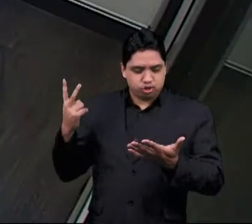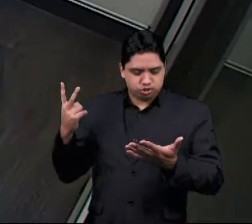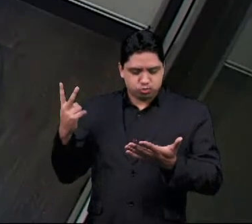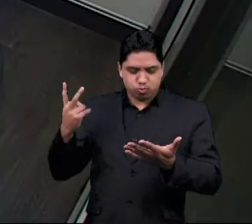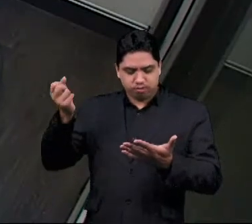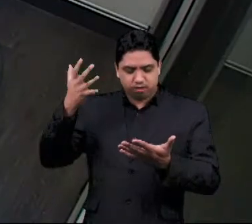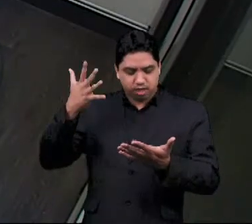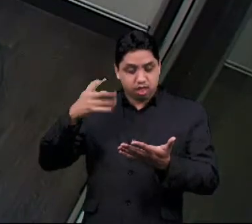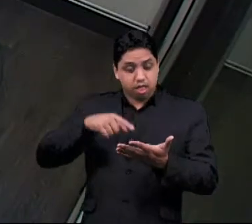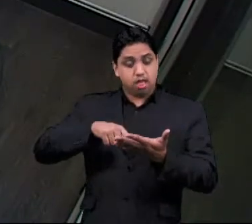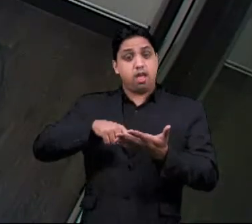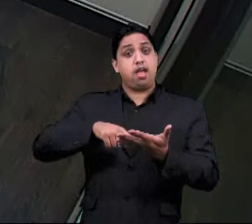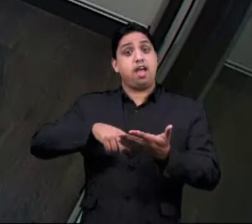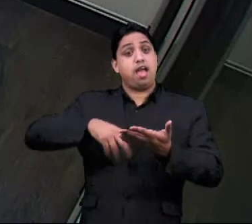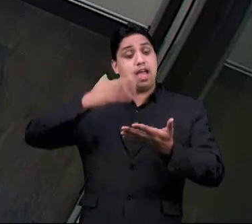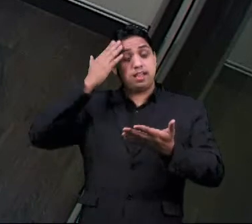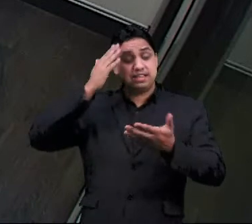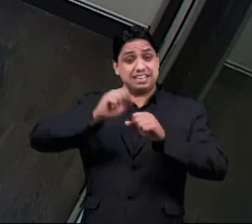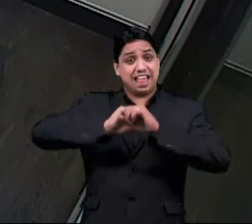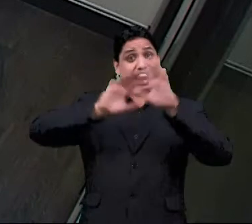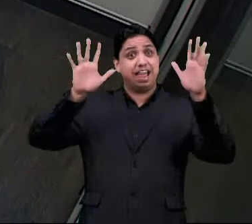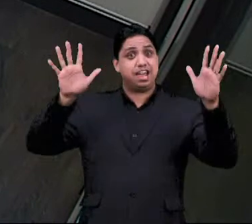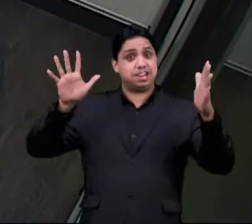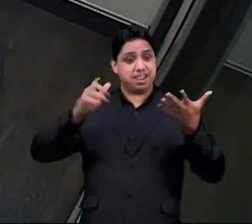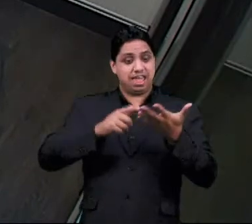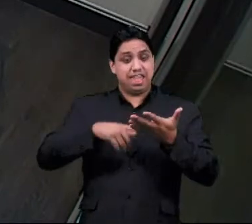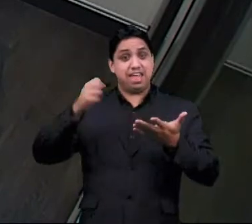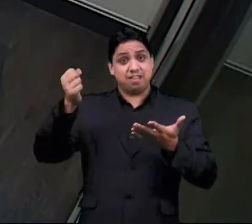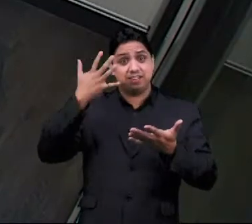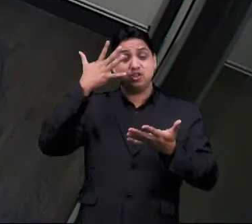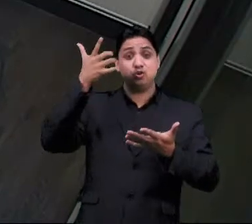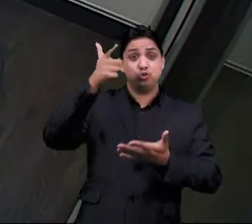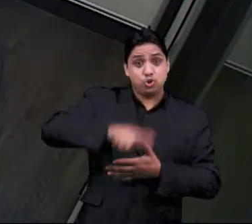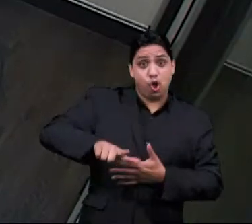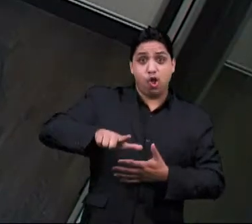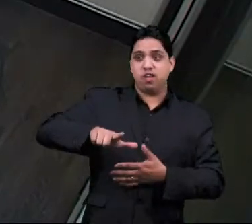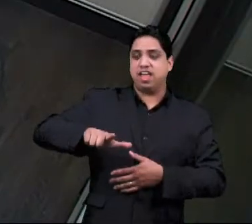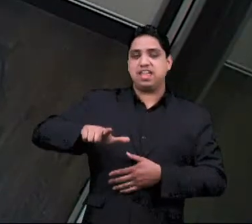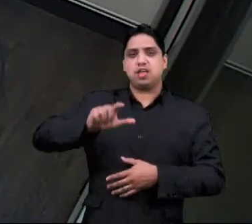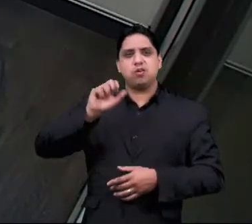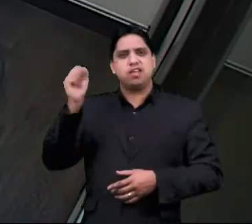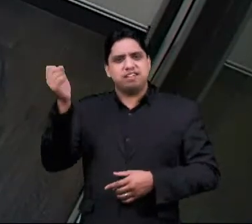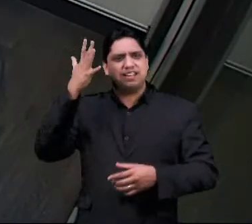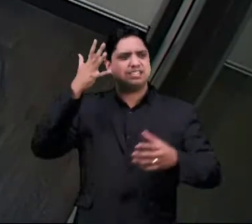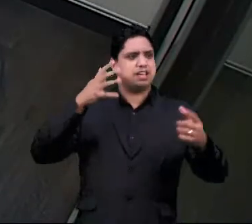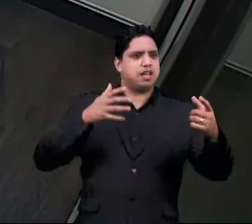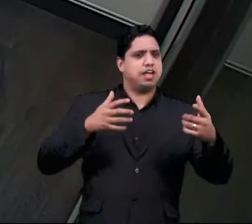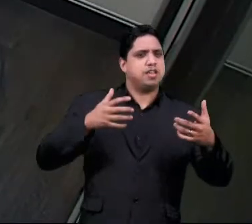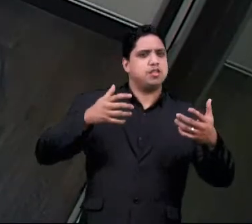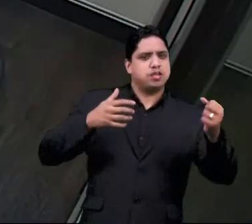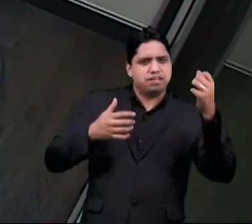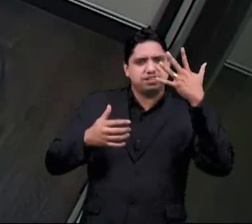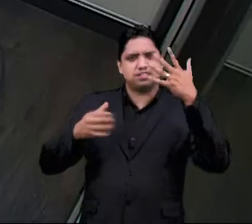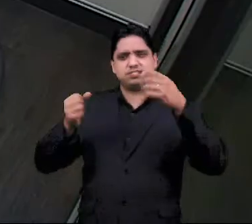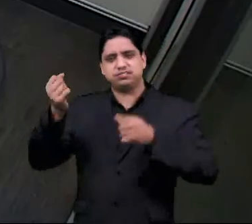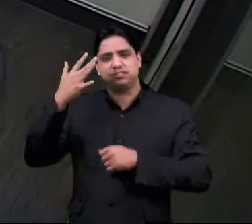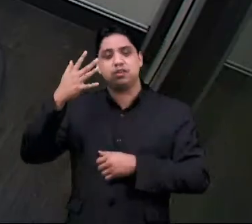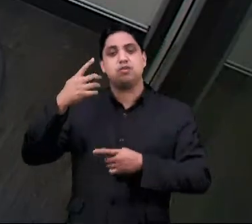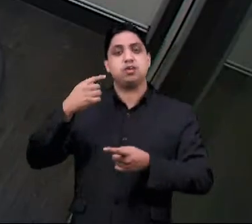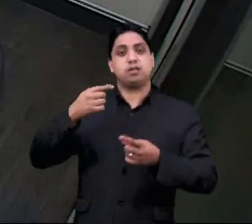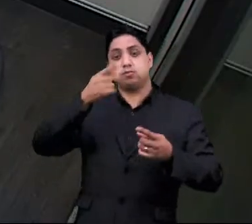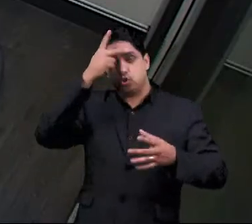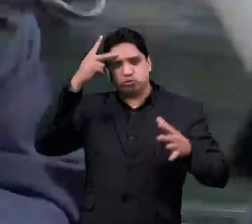dele. Esse vai e vem, aquilo que se chama de feedback em medicina, isso é muito importante e nós fazemos isso. Por